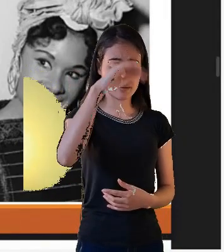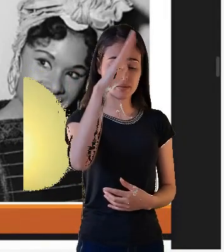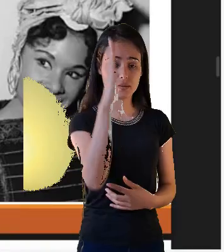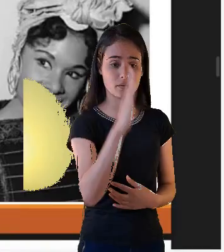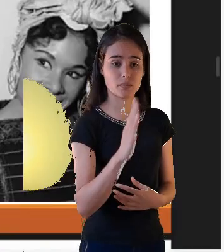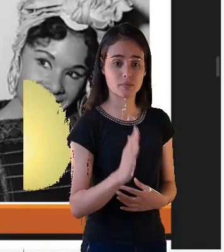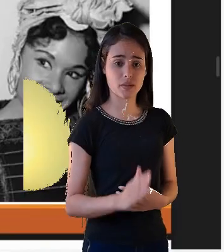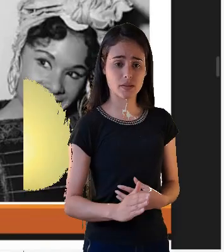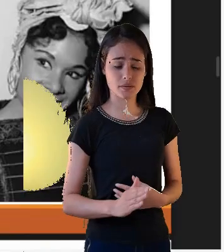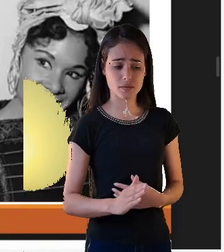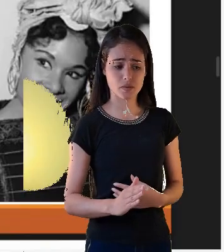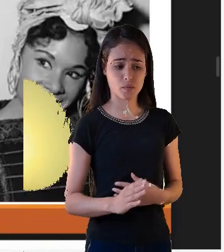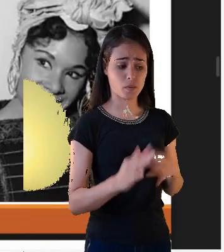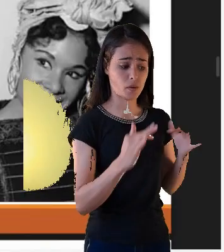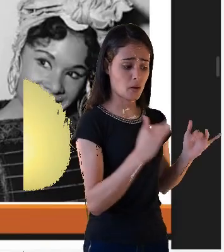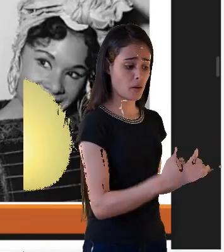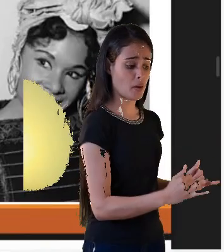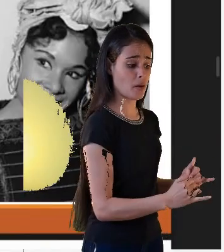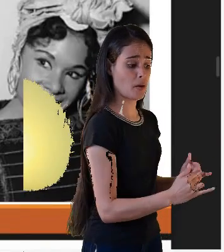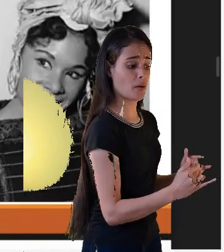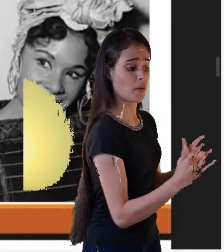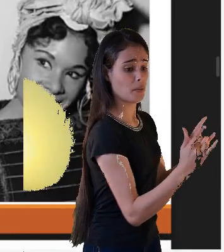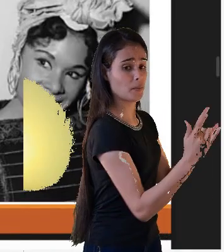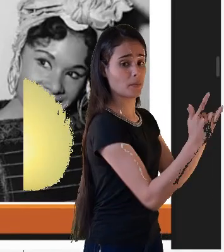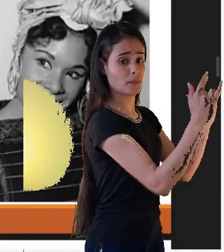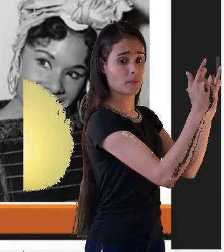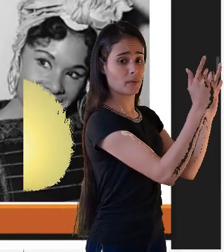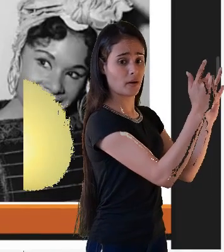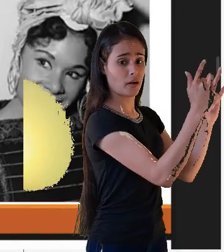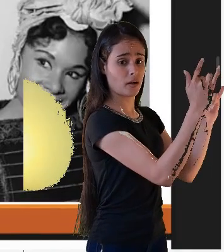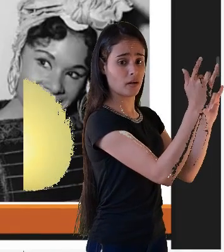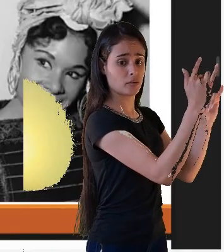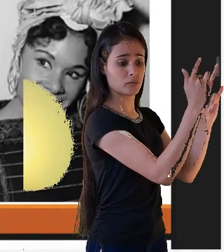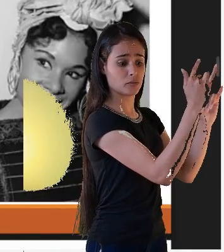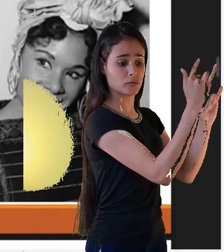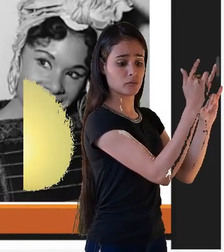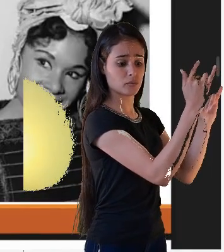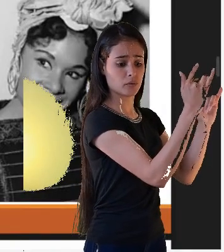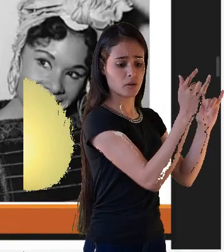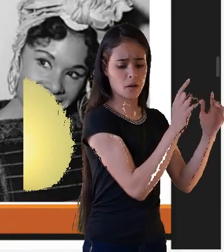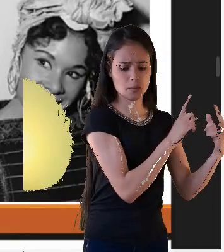de uma artista importantíssima,